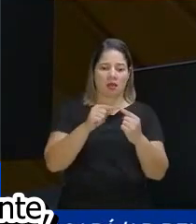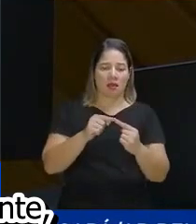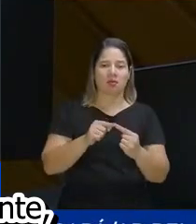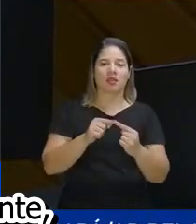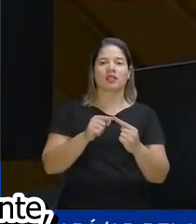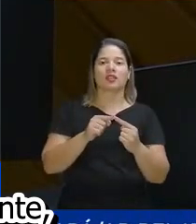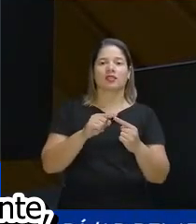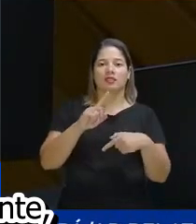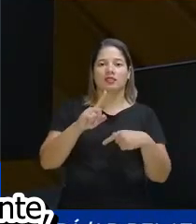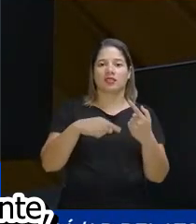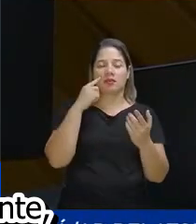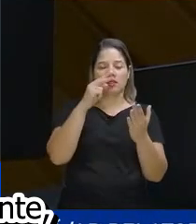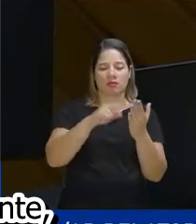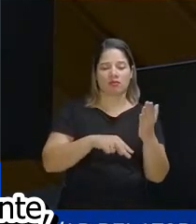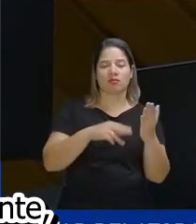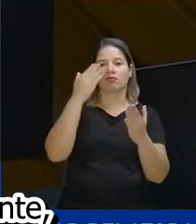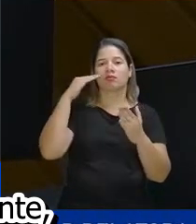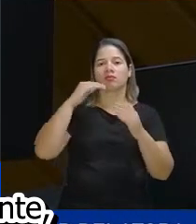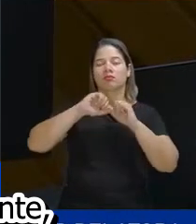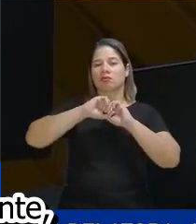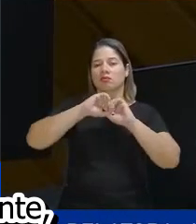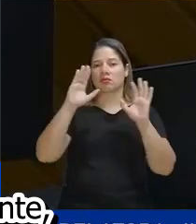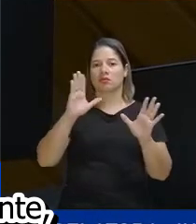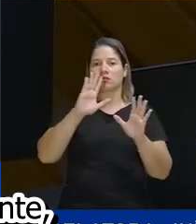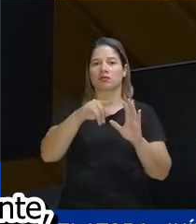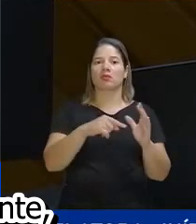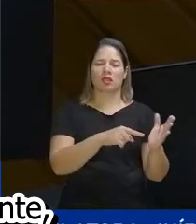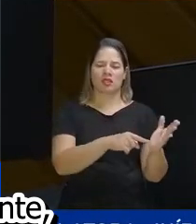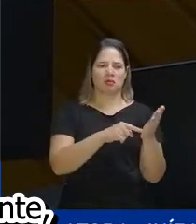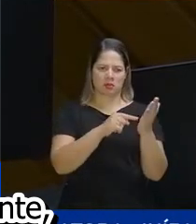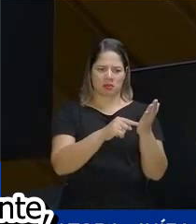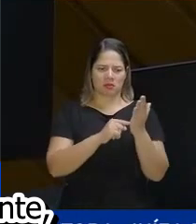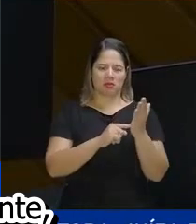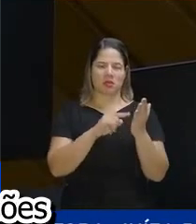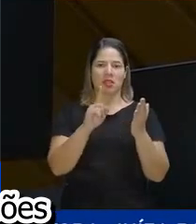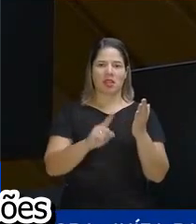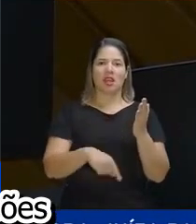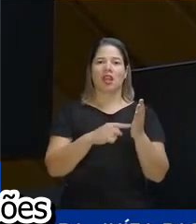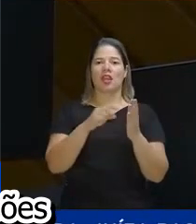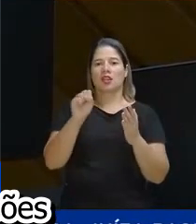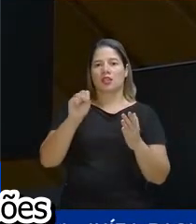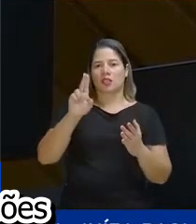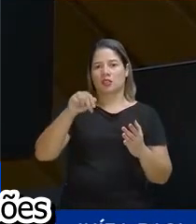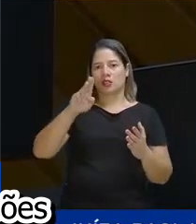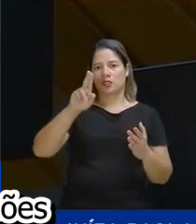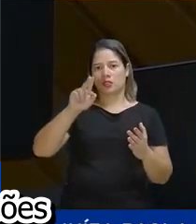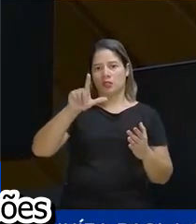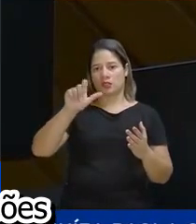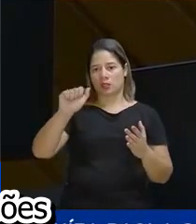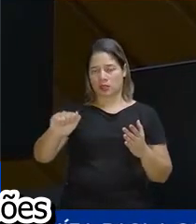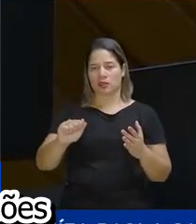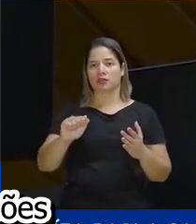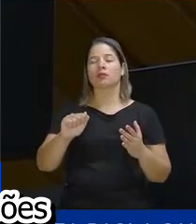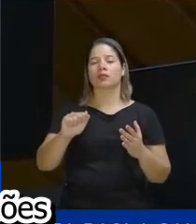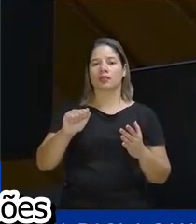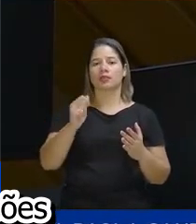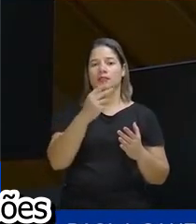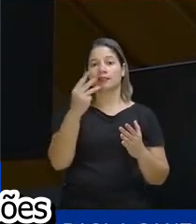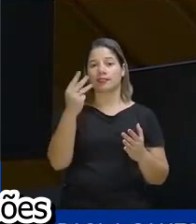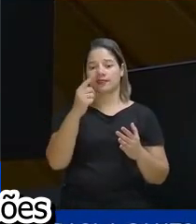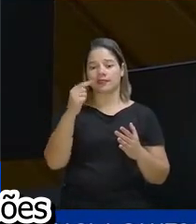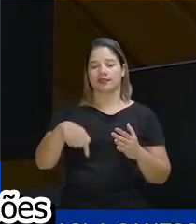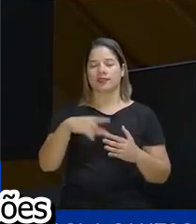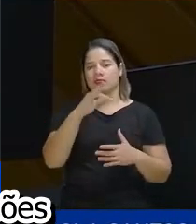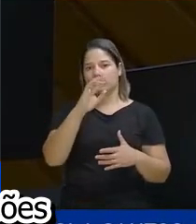defende o agravante, não é o enunciado da súmula 33 do TSE que proíbe a propositura da ação rescisória em